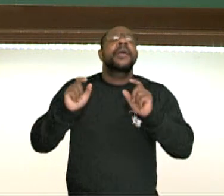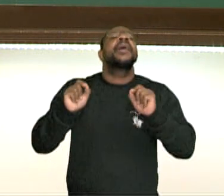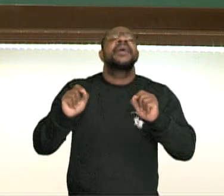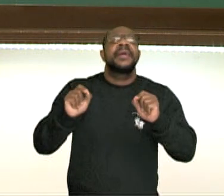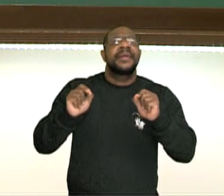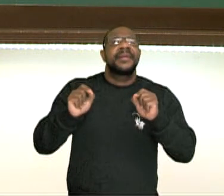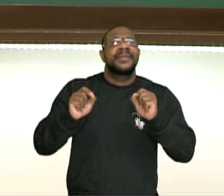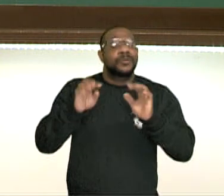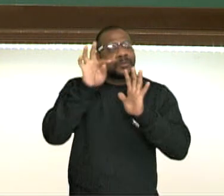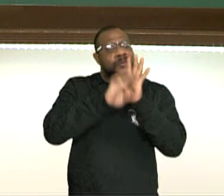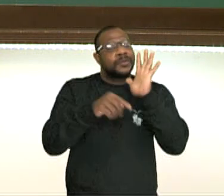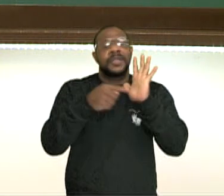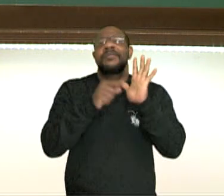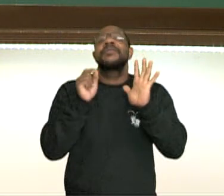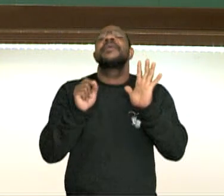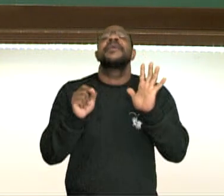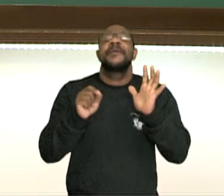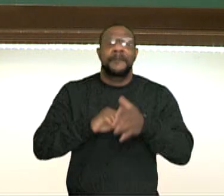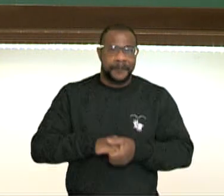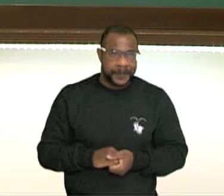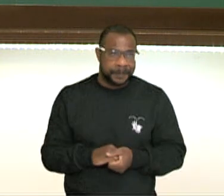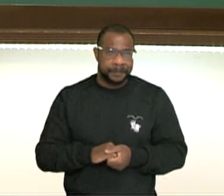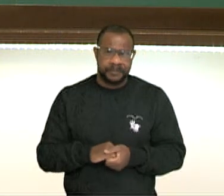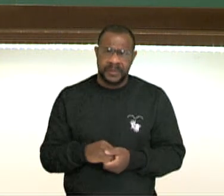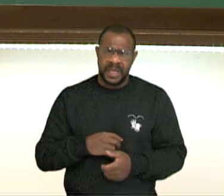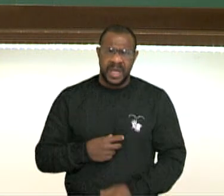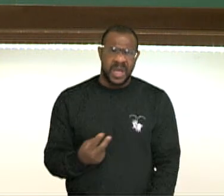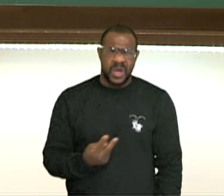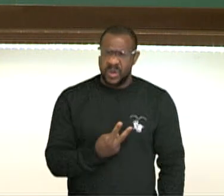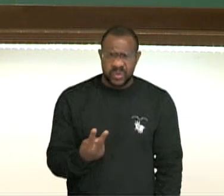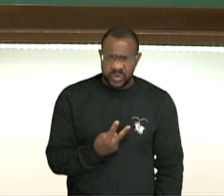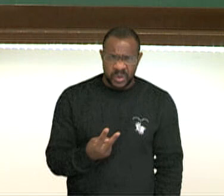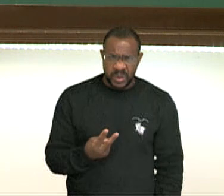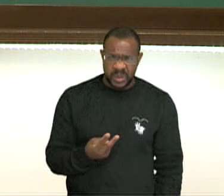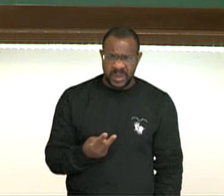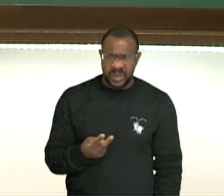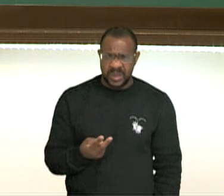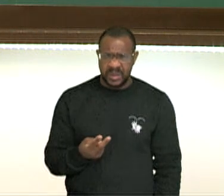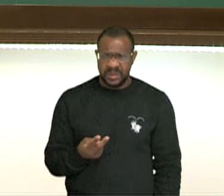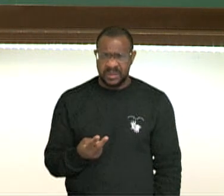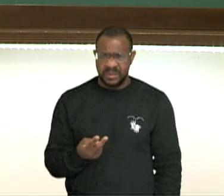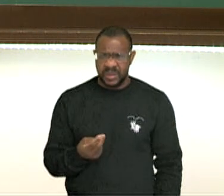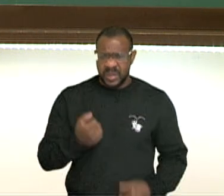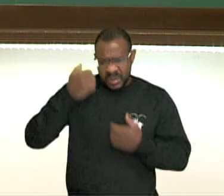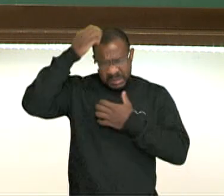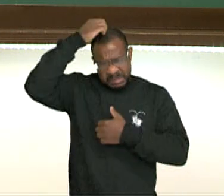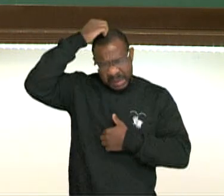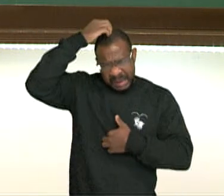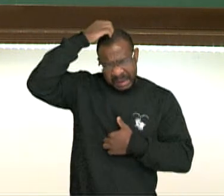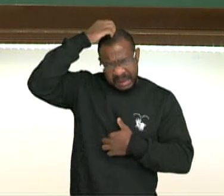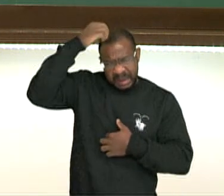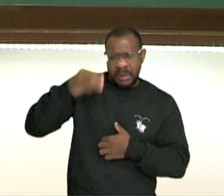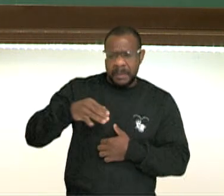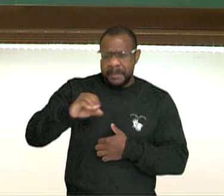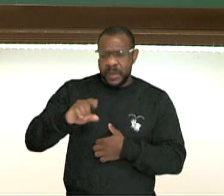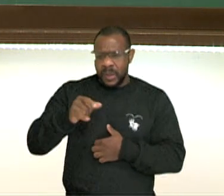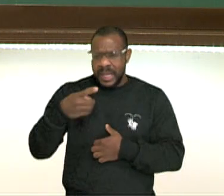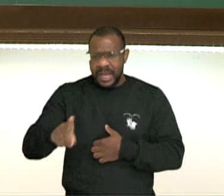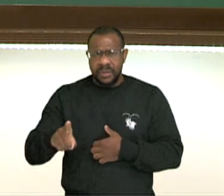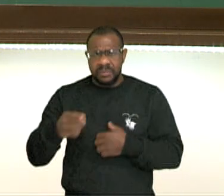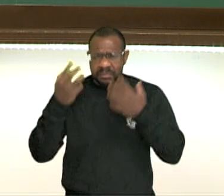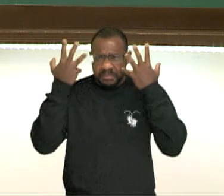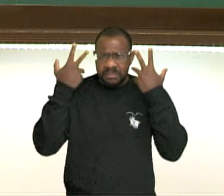dessa argumentação? Vai ser os dois primeiros citados, o mico-leão e o lobo-guará? Não, porque eu já comecei a dizer além